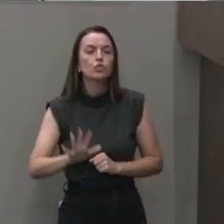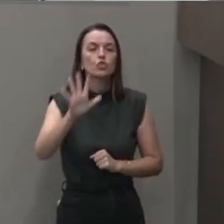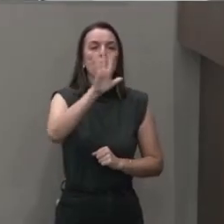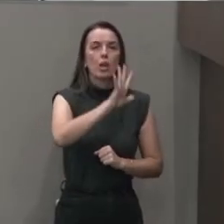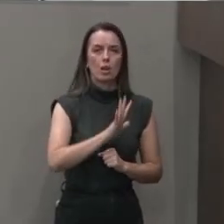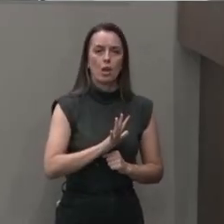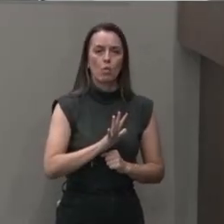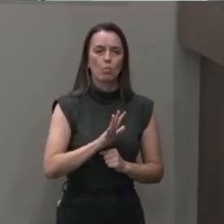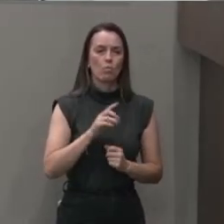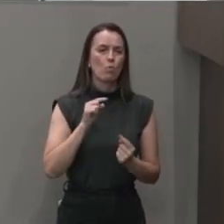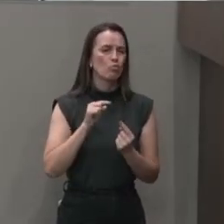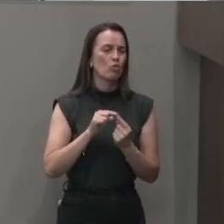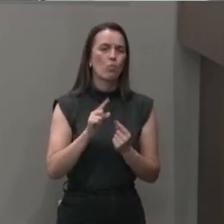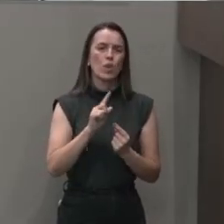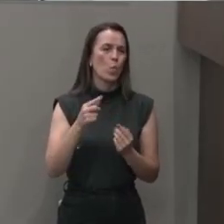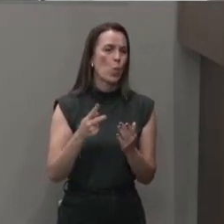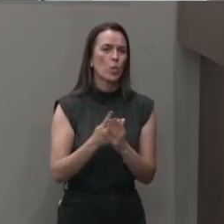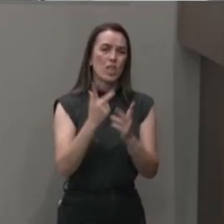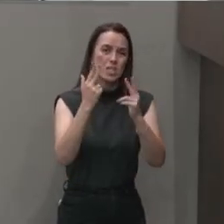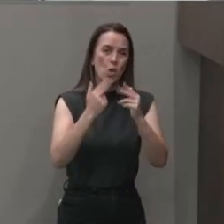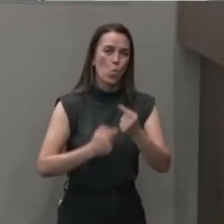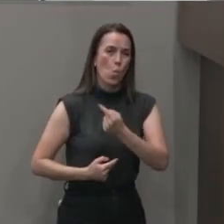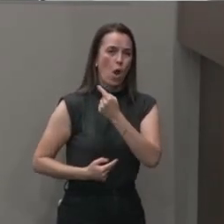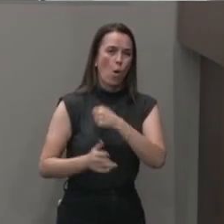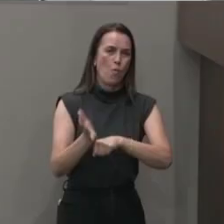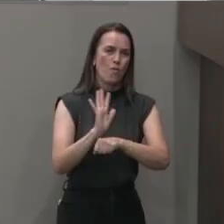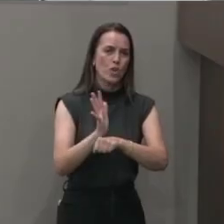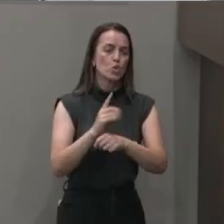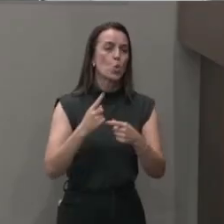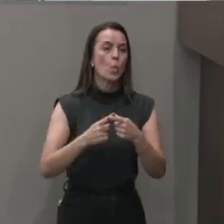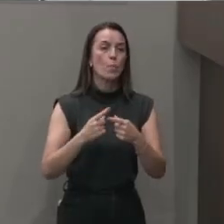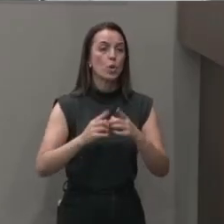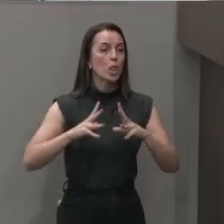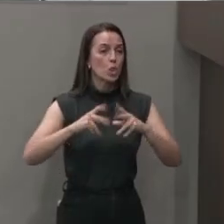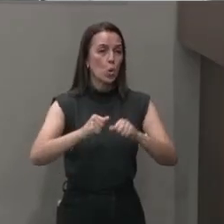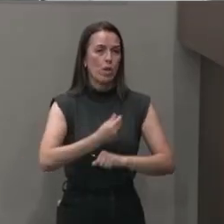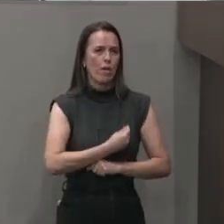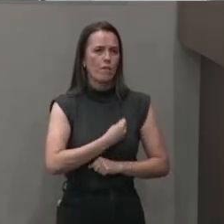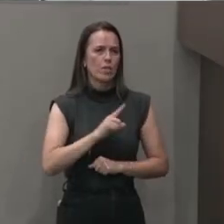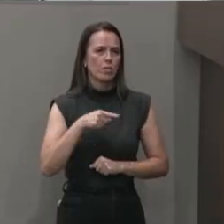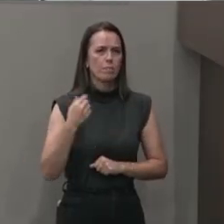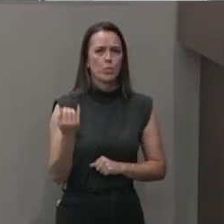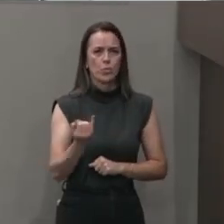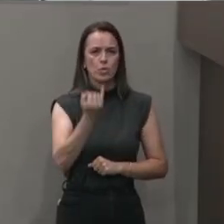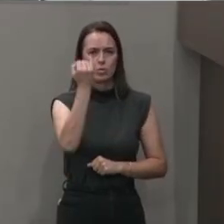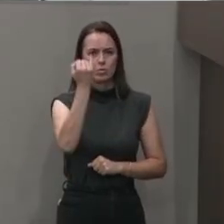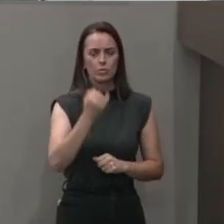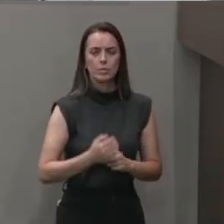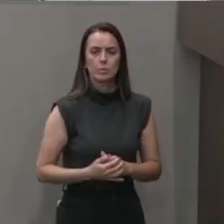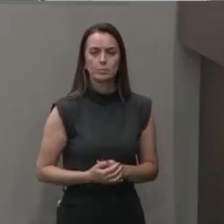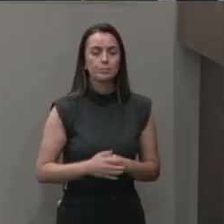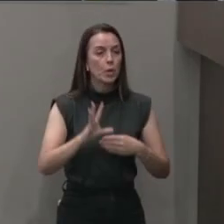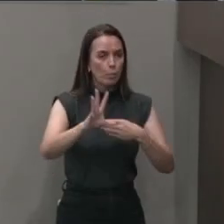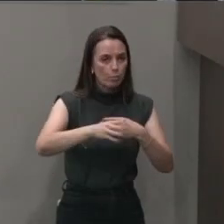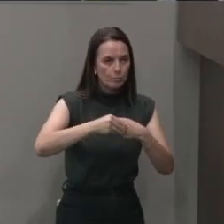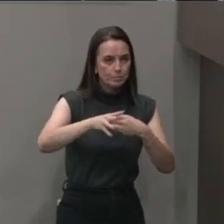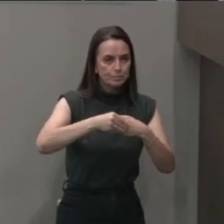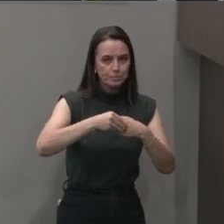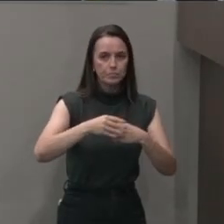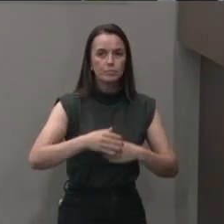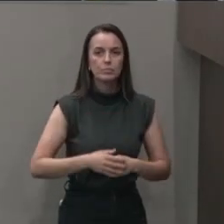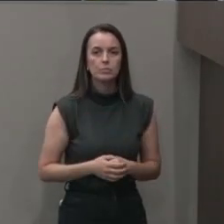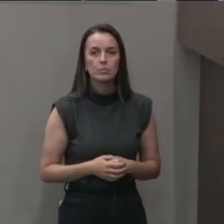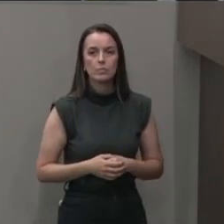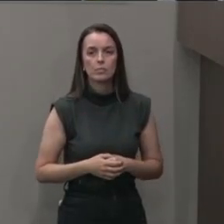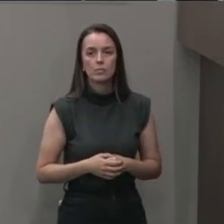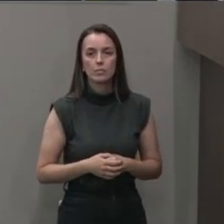acabamos de ver como esse não aconteçam mais, porque todas as vidas importam. Vereador Rufa, com certeza. Só para contribuir, o